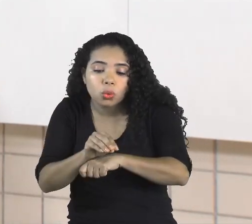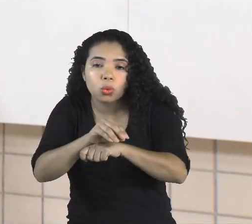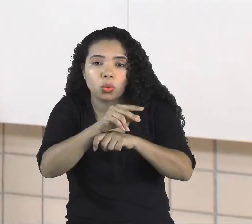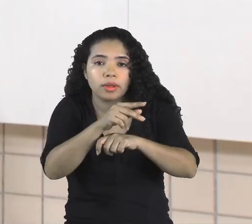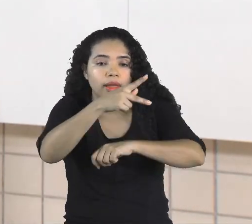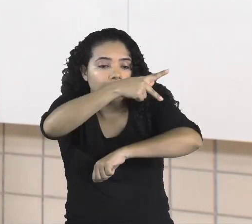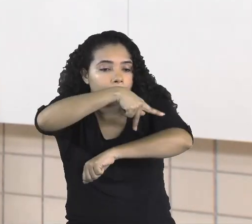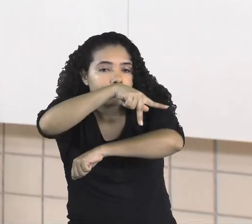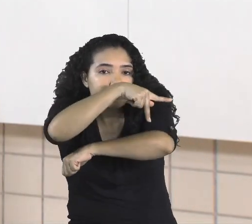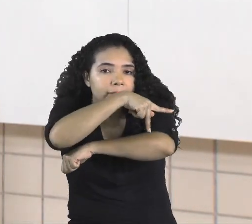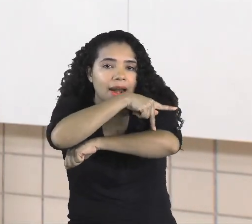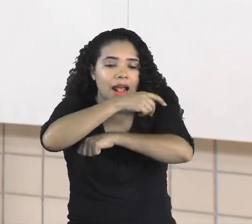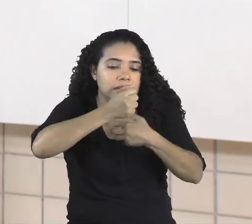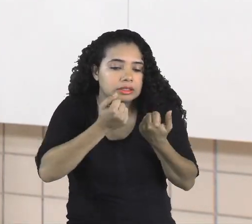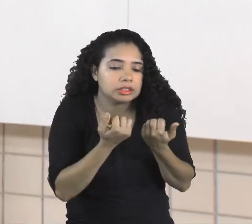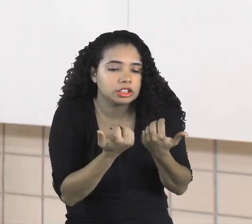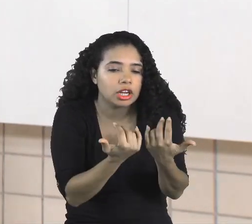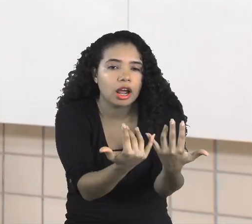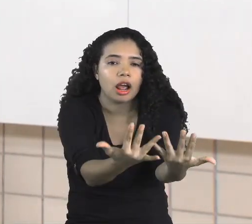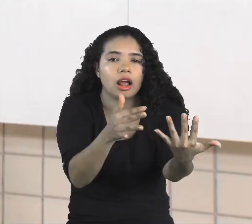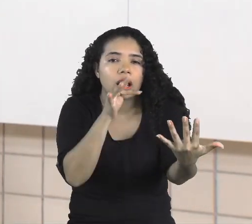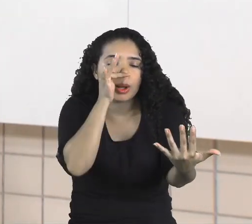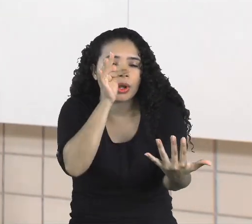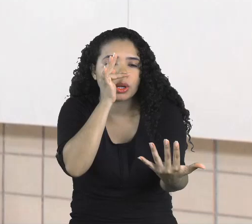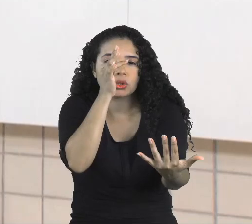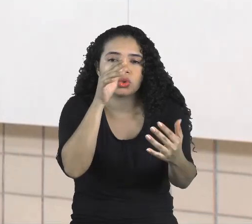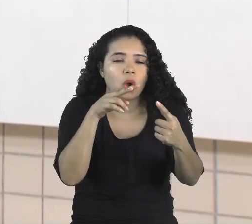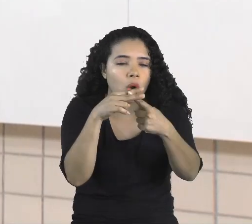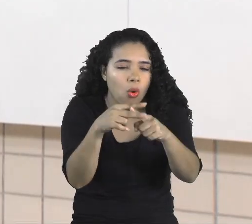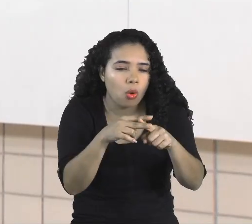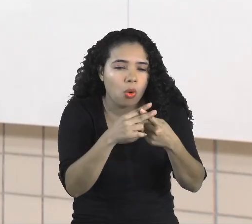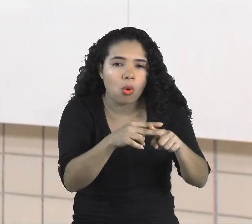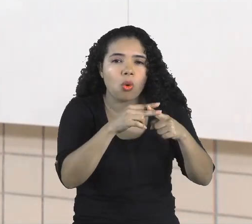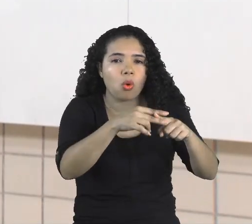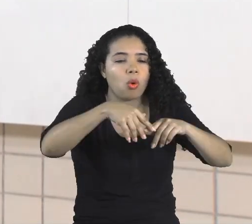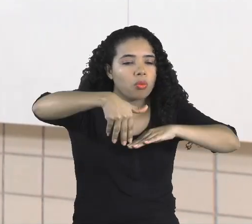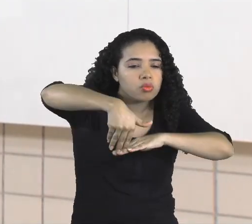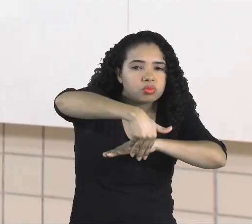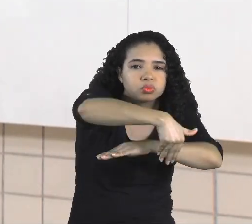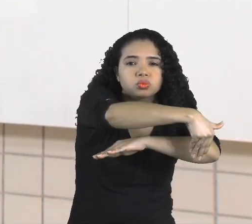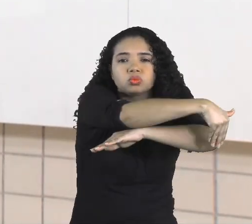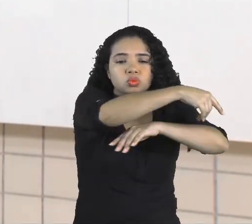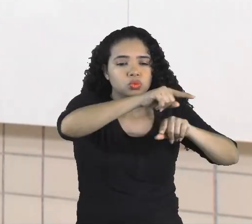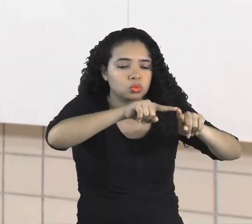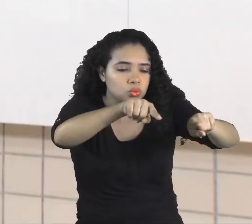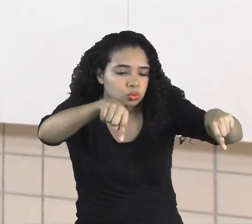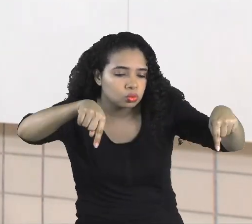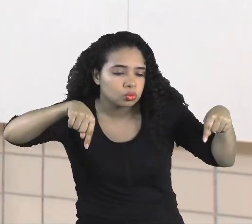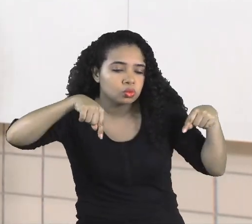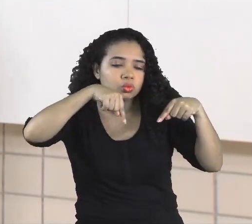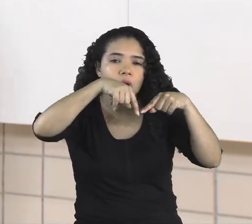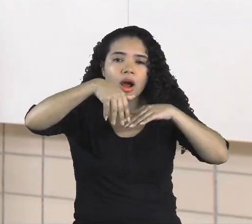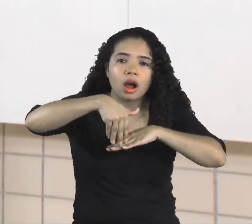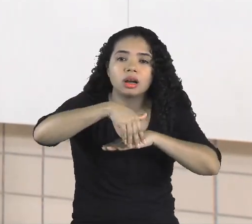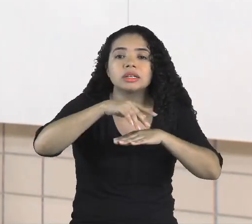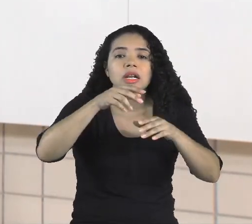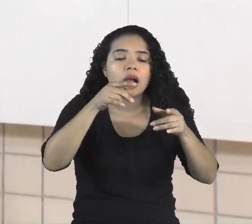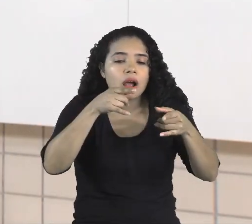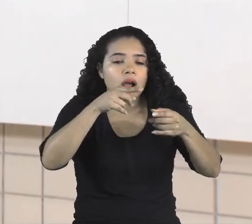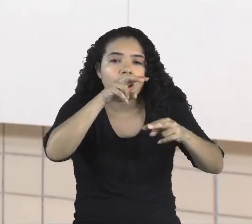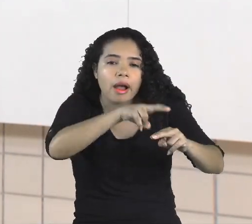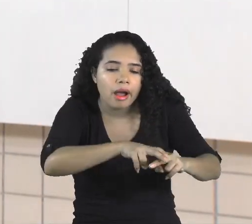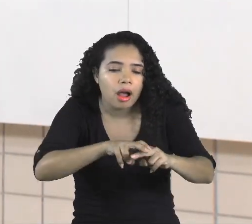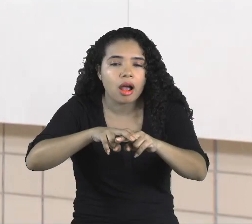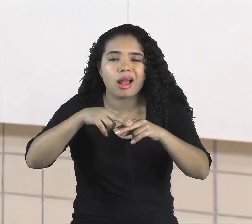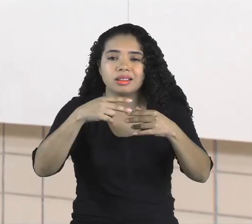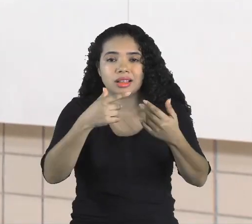do jardim, arruma os bancos, arruma as quadras, as prefeituras. Mas você não pode quebrar, você não pode